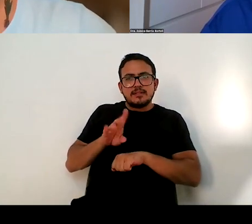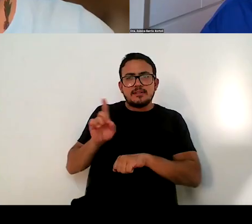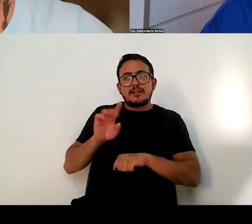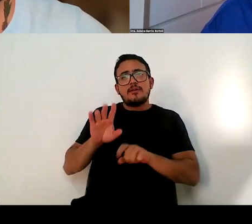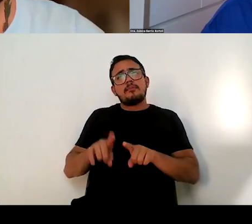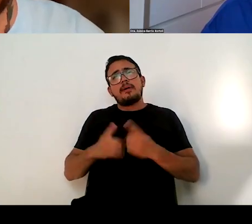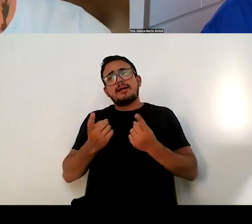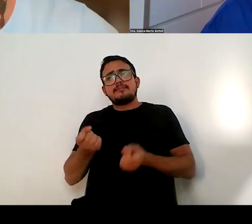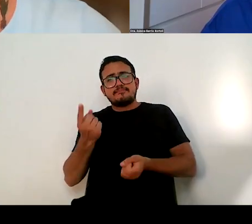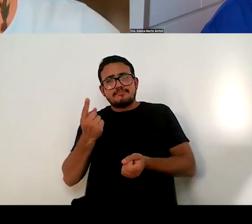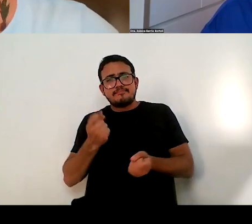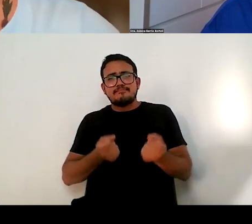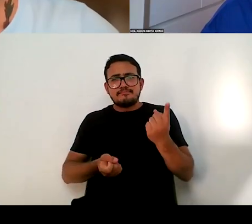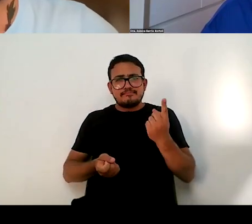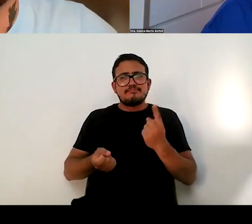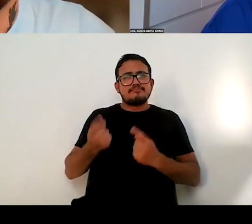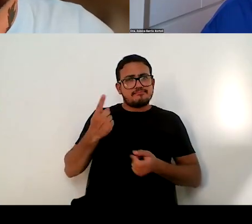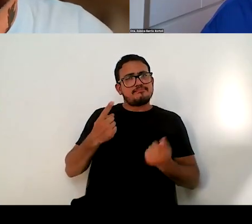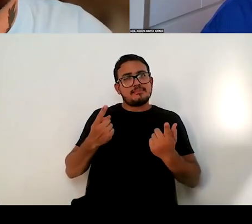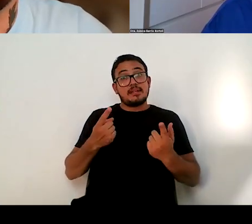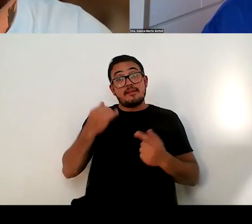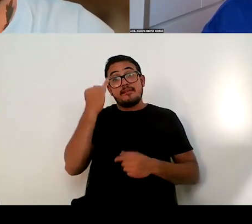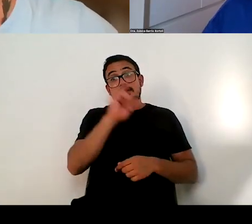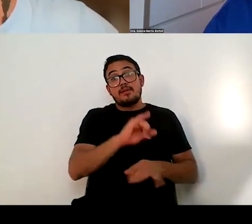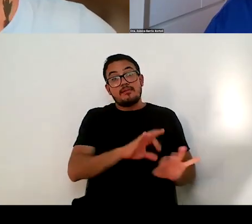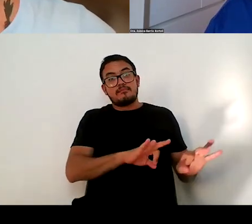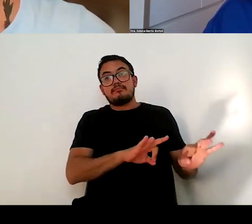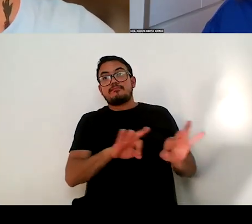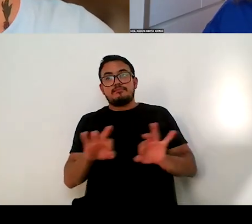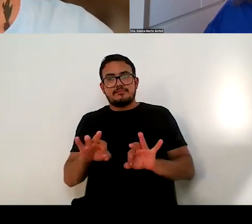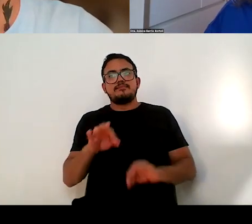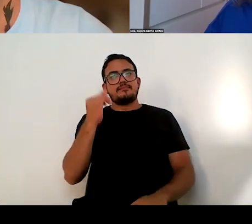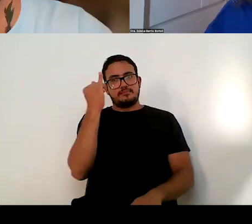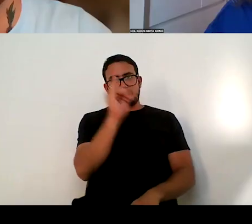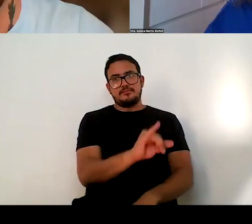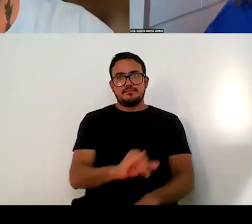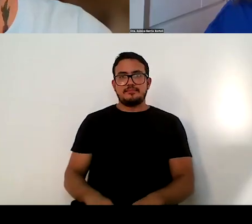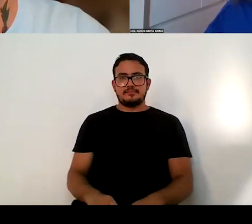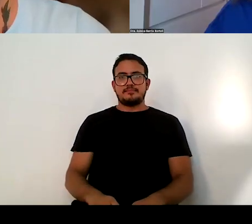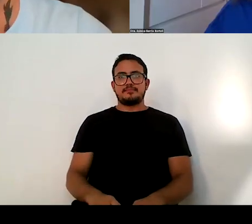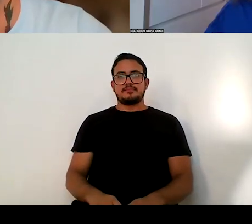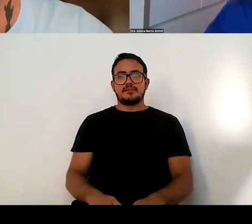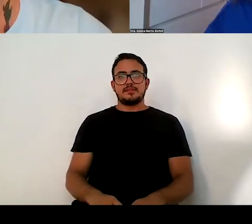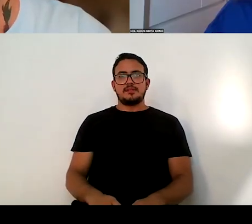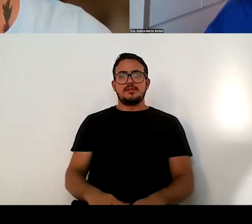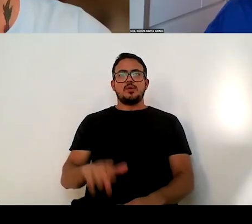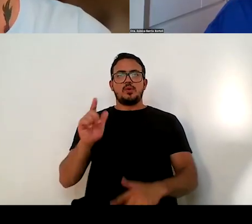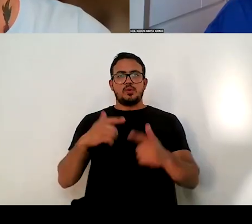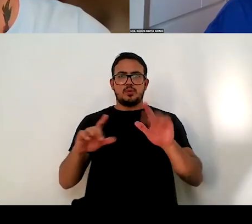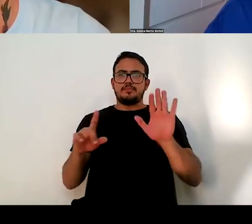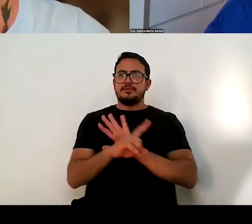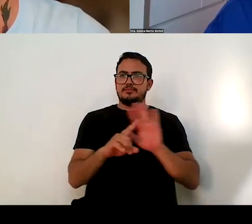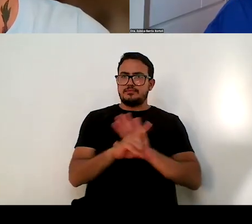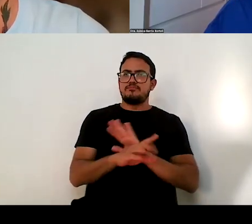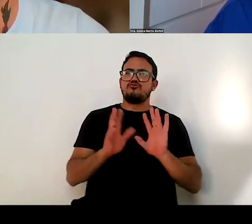né? vez em Só quando. não ser um hábito, né? Exato. Bom, eu acho que é isso. Tem outras perguntas, mas eu creio que elas já foram